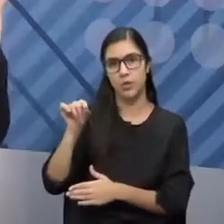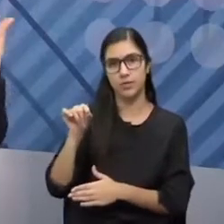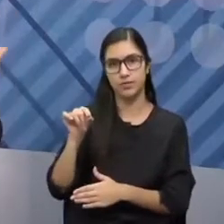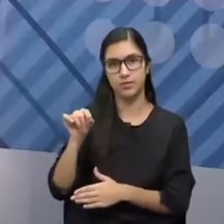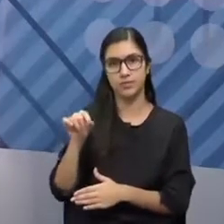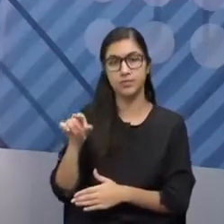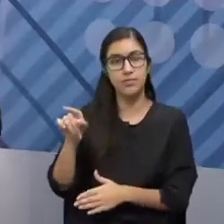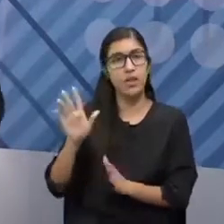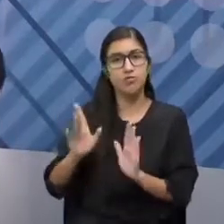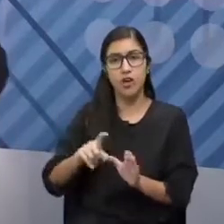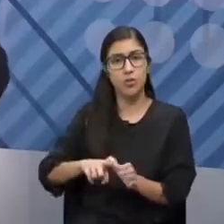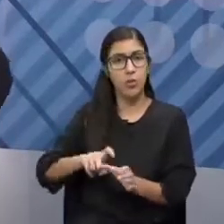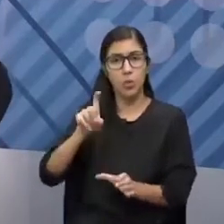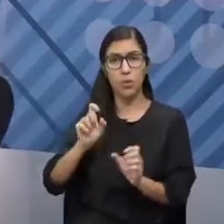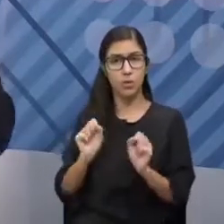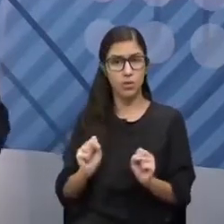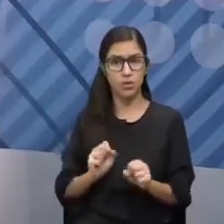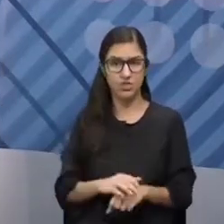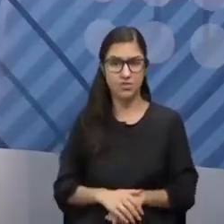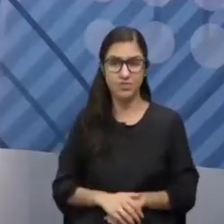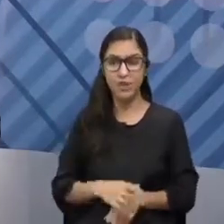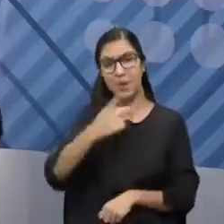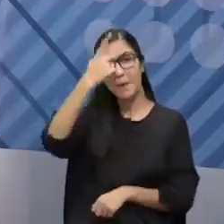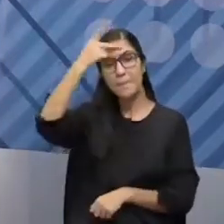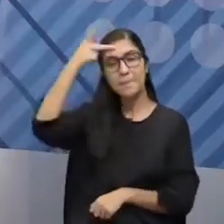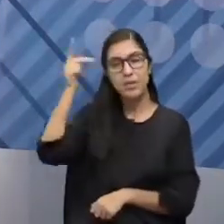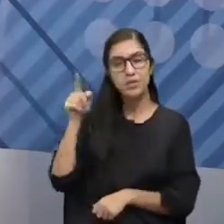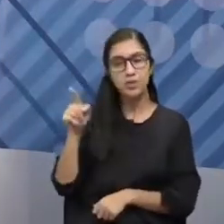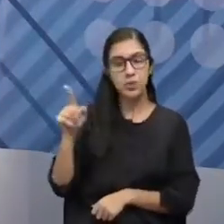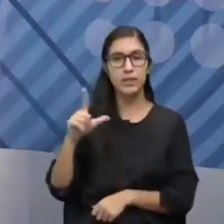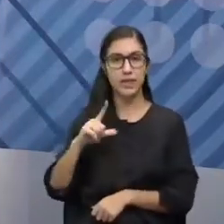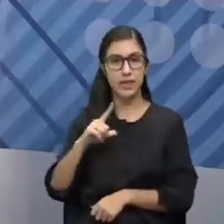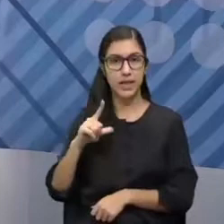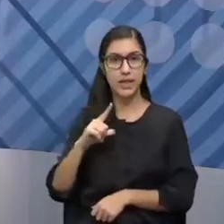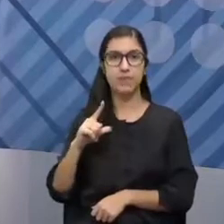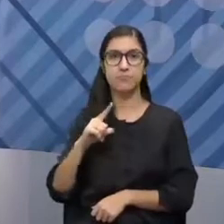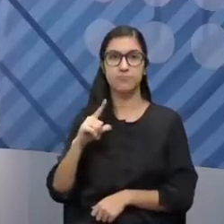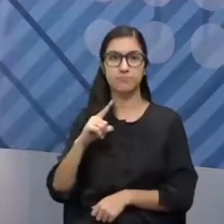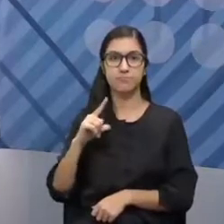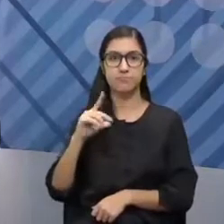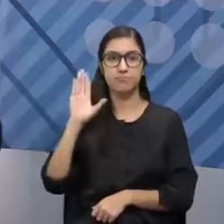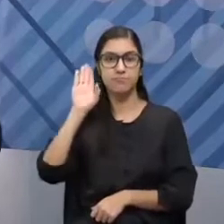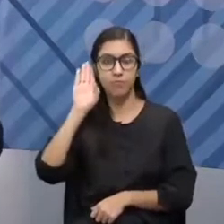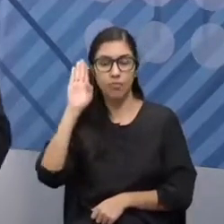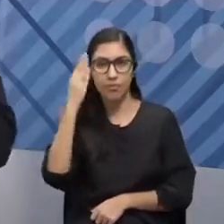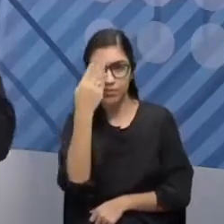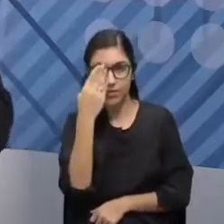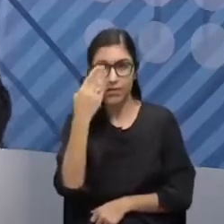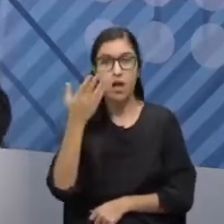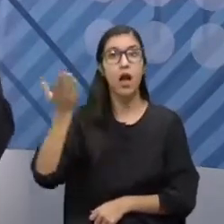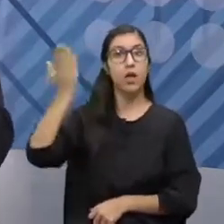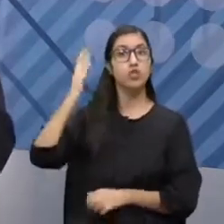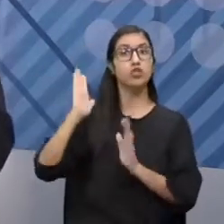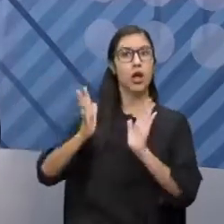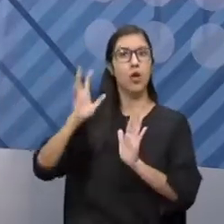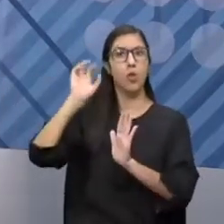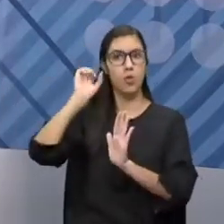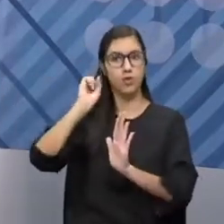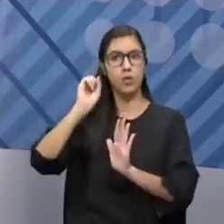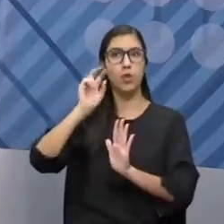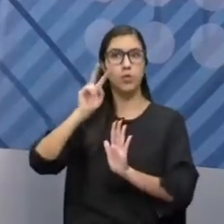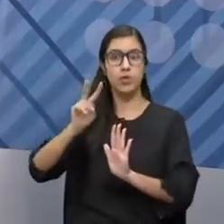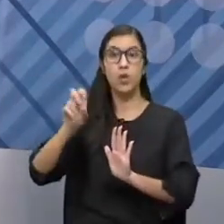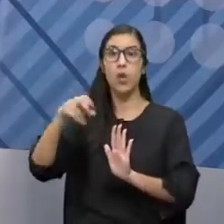ela já tem essa autonomia. Então a pessoa com surdo-cegueira, ela enxergava e ela ouvia. Ou ela pode ser uma